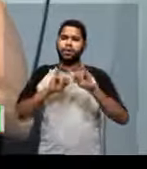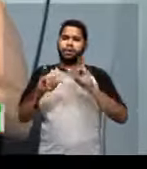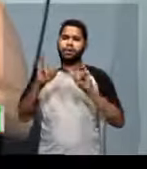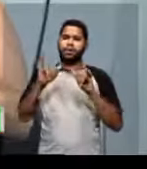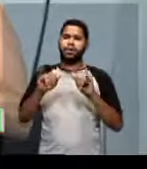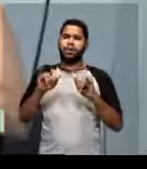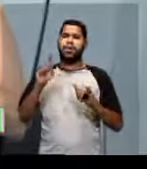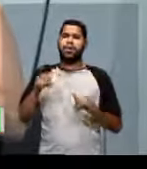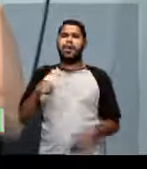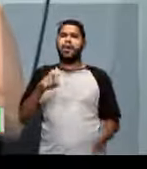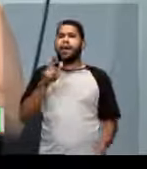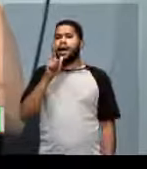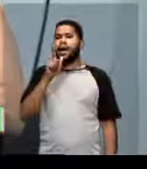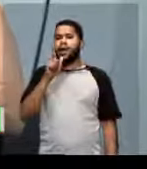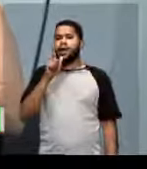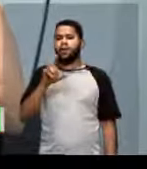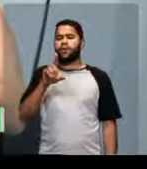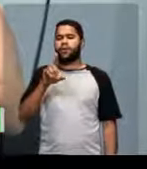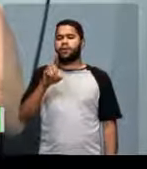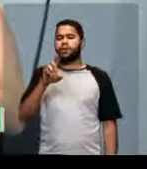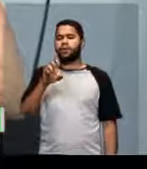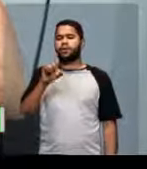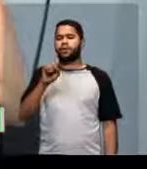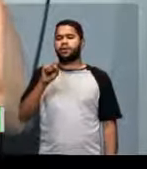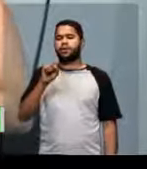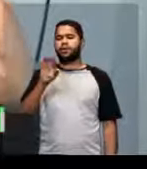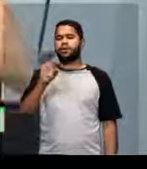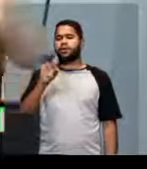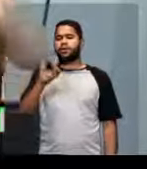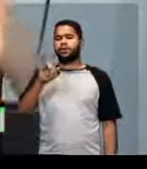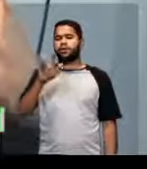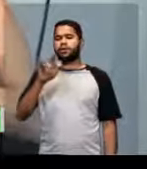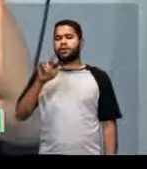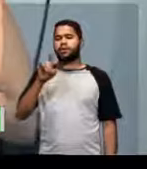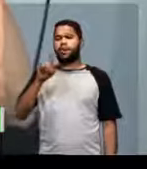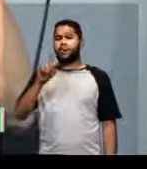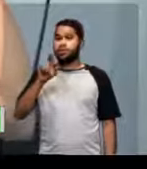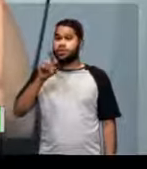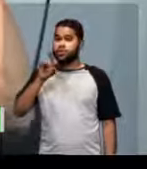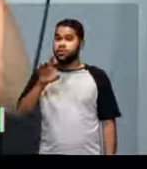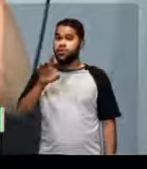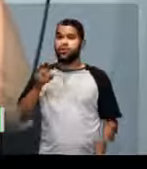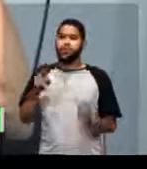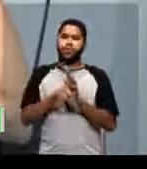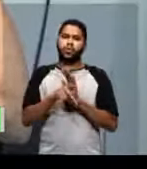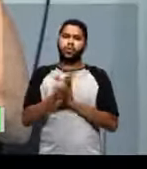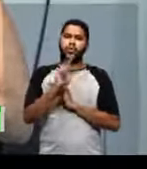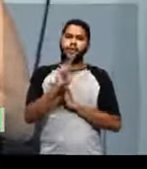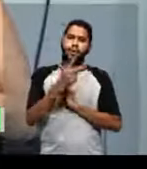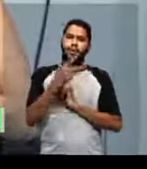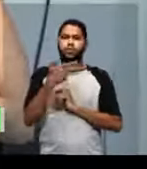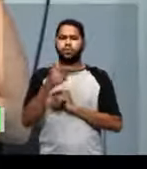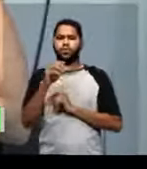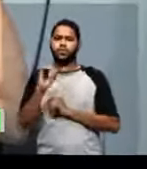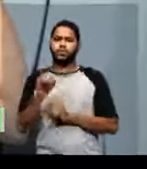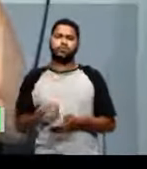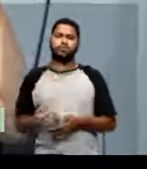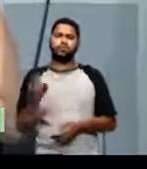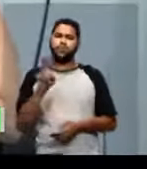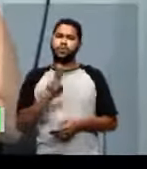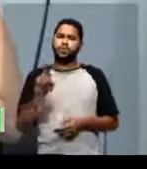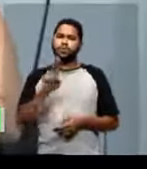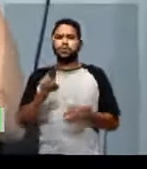água destilada. Ela passa por um processo de destilação que vai ficar somente as moléculas de água. E isso é muito usado